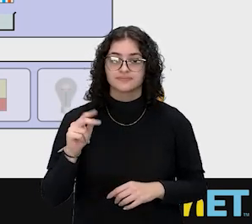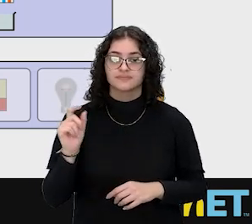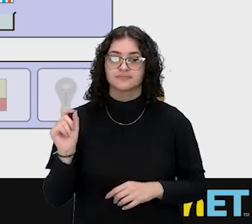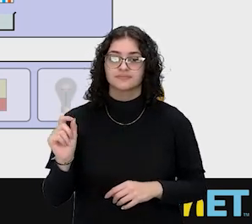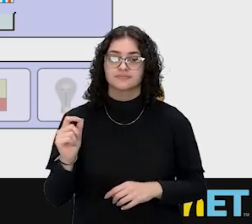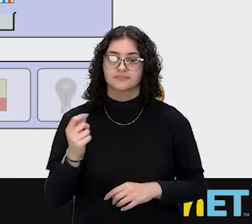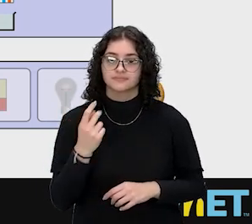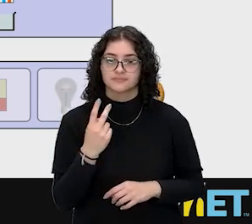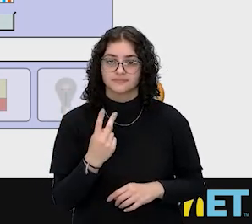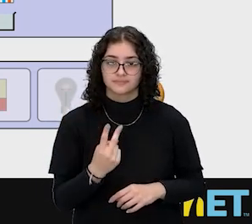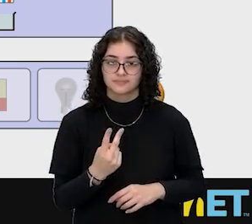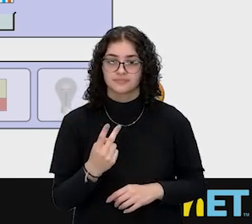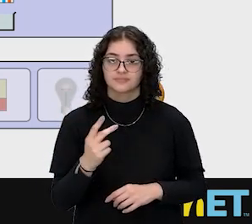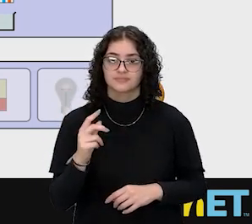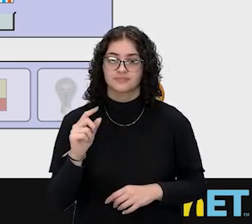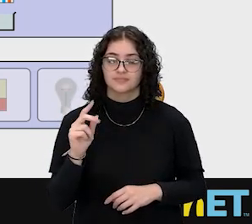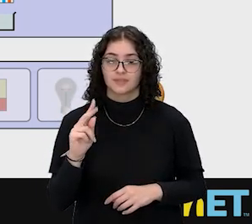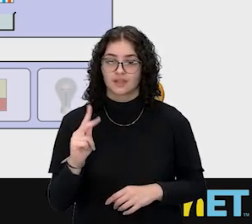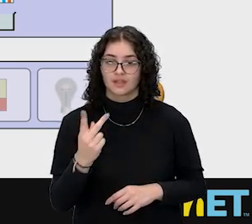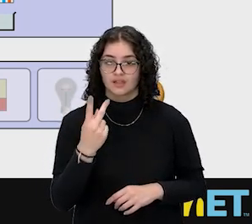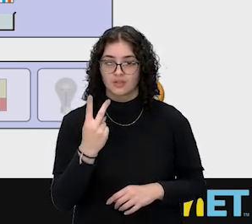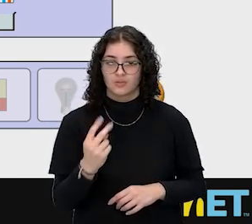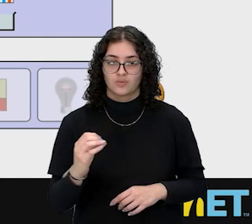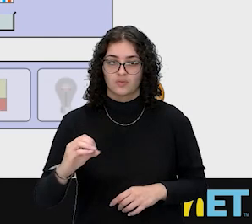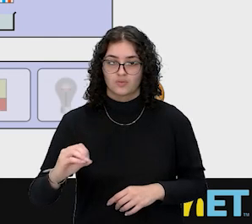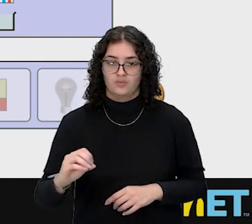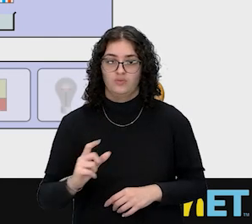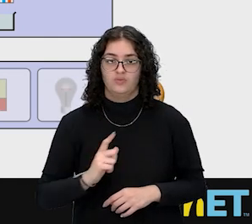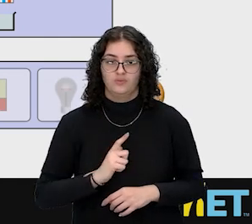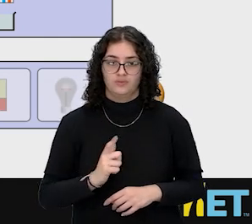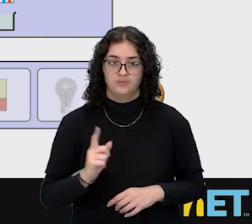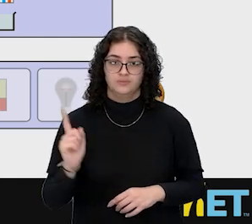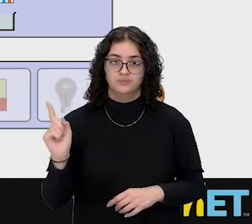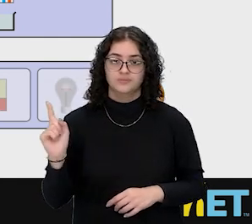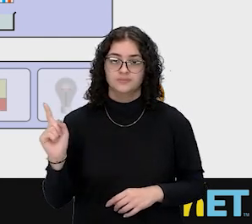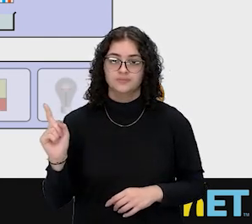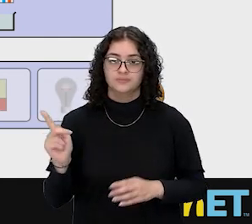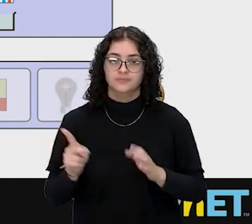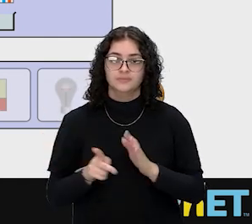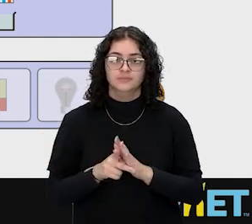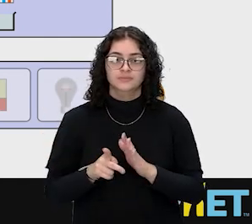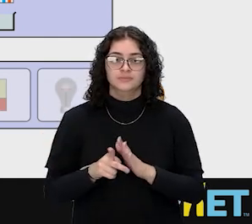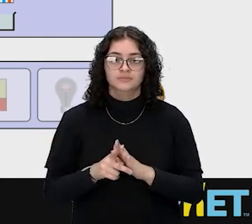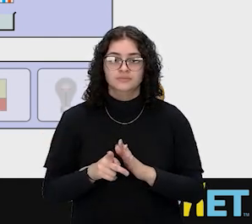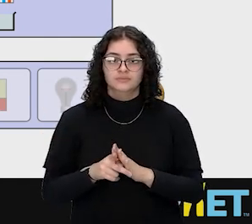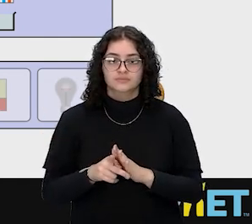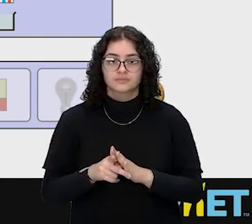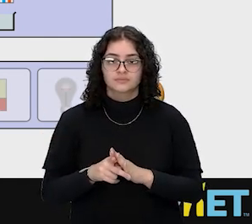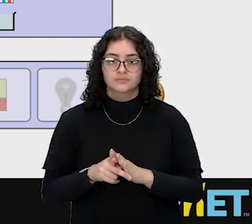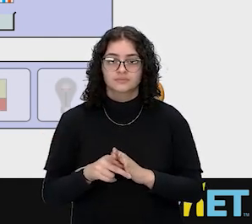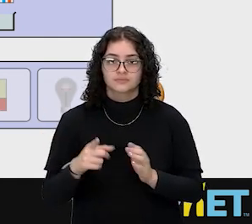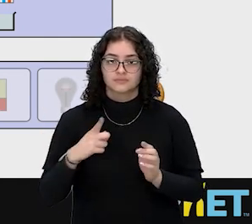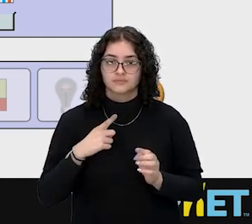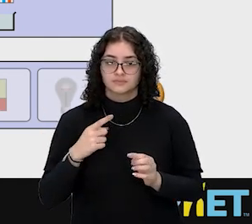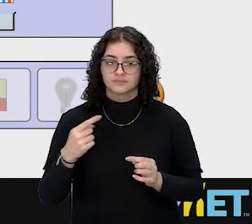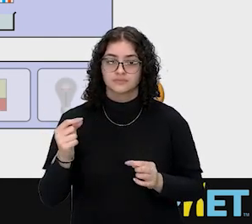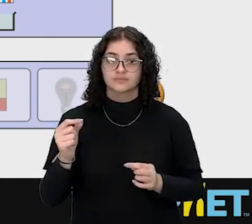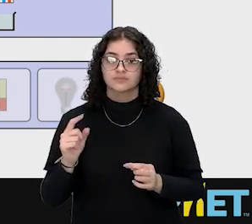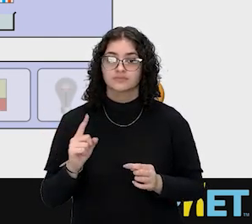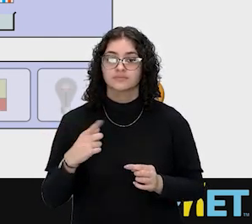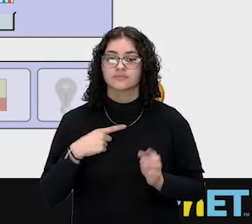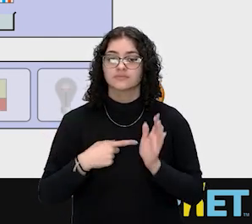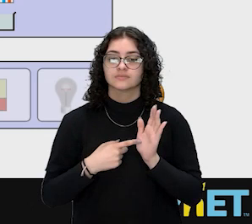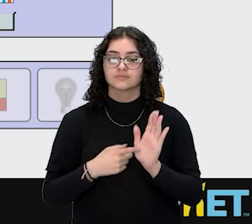lá 2H2O, tá certo? E aí a gente tem uma setinha uma seta dupla que